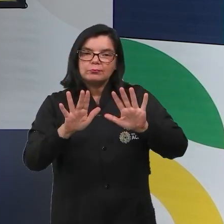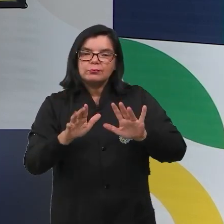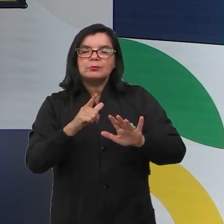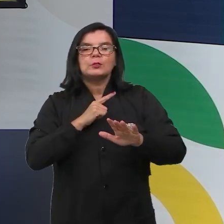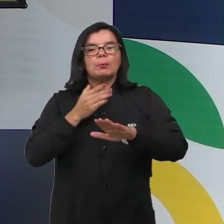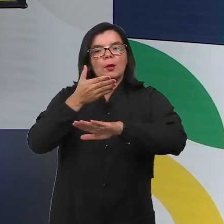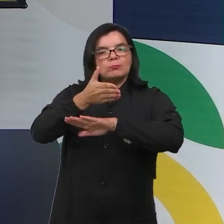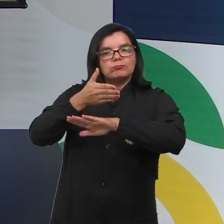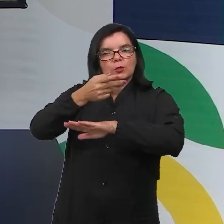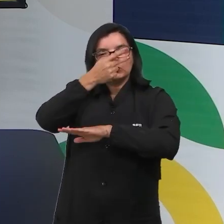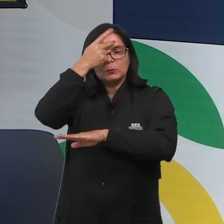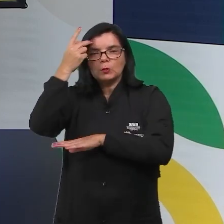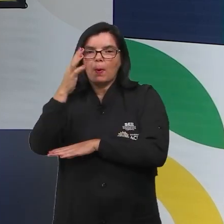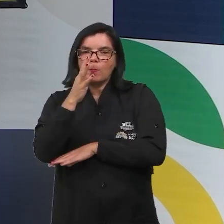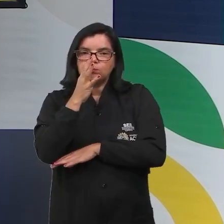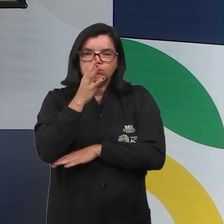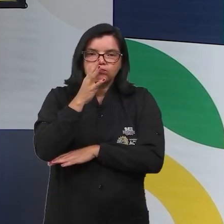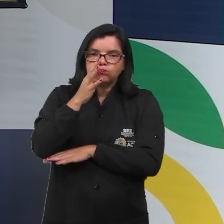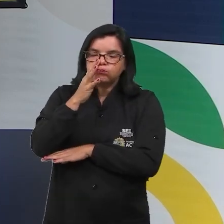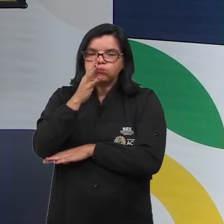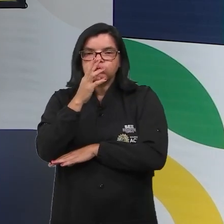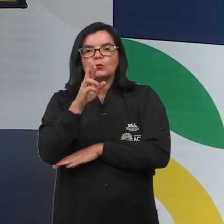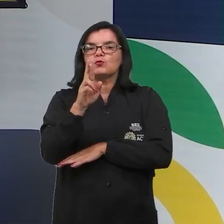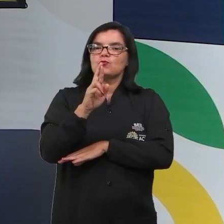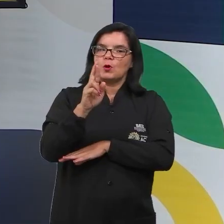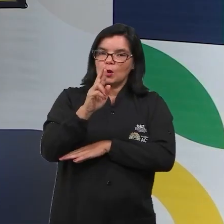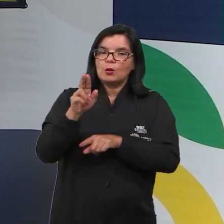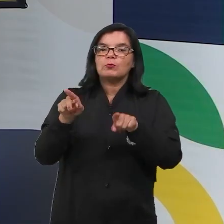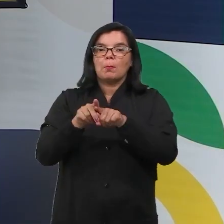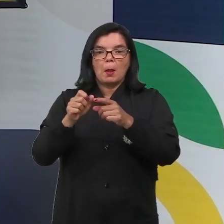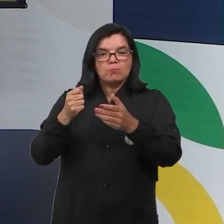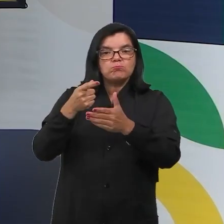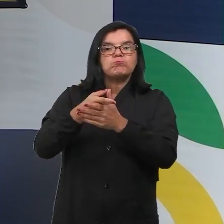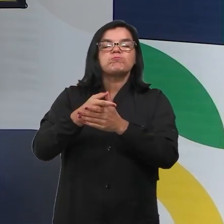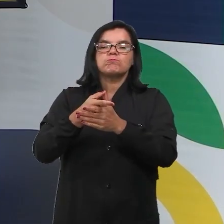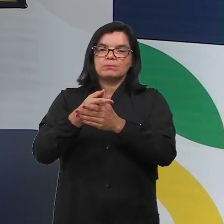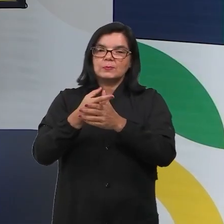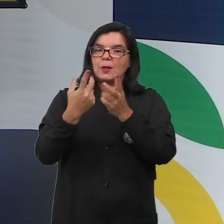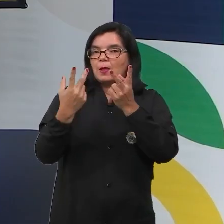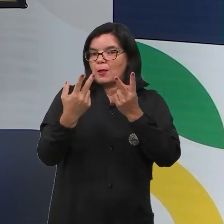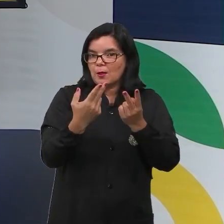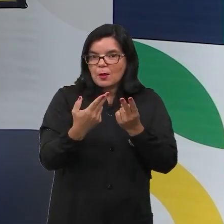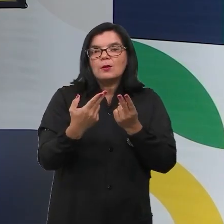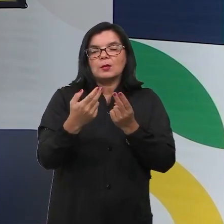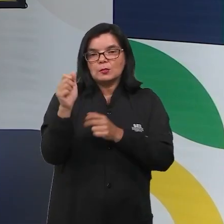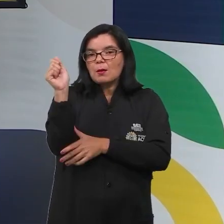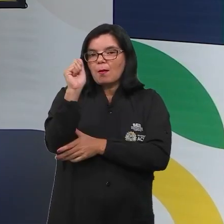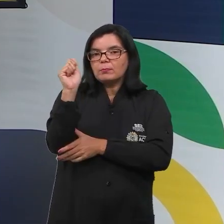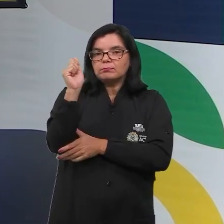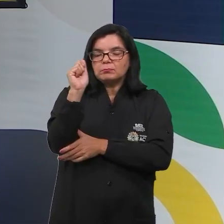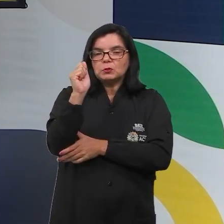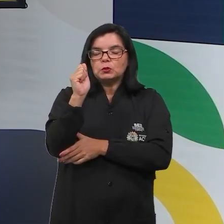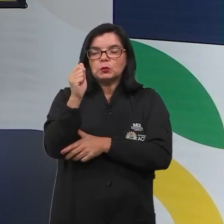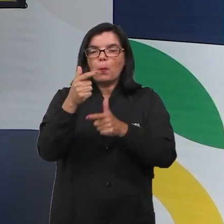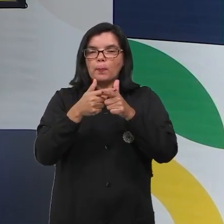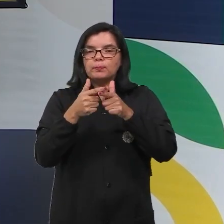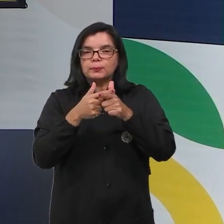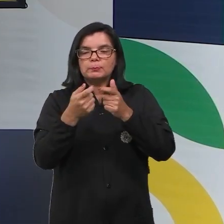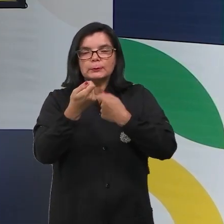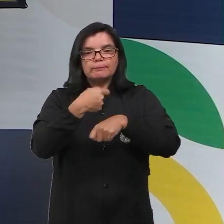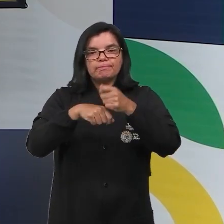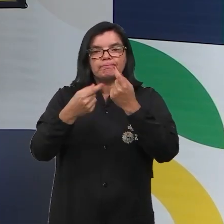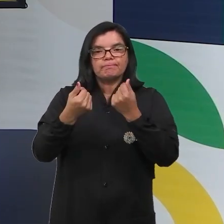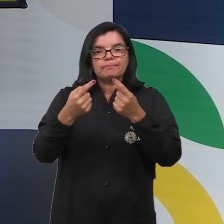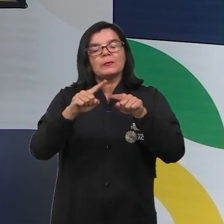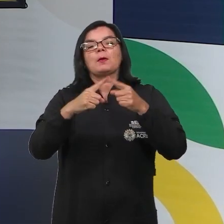movimentação turística interessante, porque o real tem um grande poder de compra lá dentro. Como eu havia mencionado, a Argentina ela passou por uma grande crise econômica